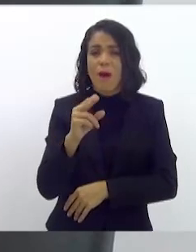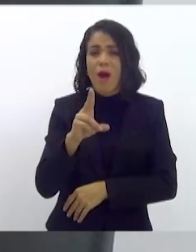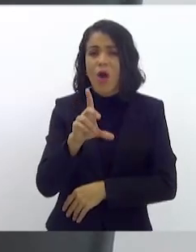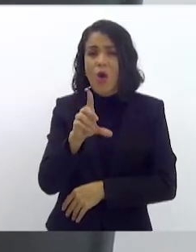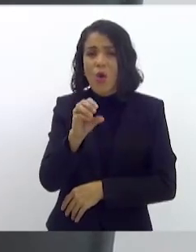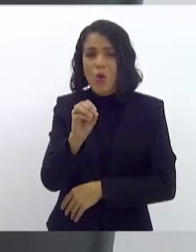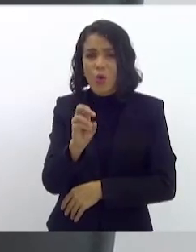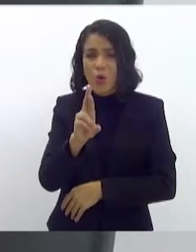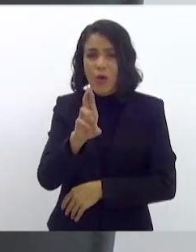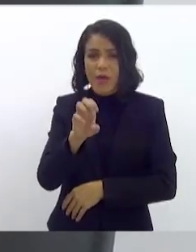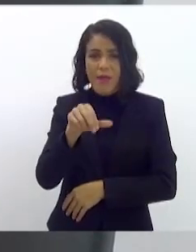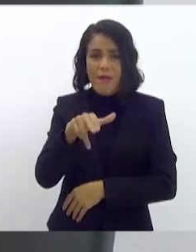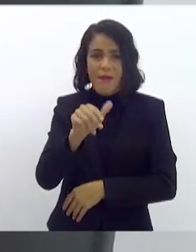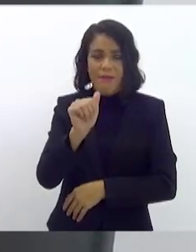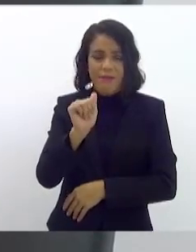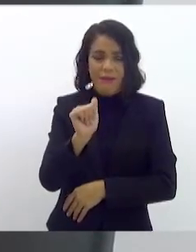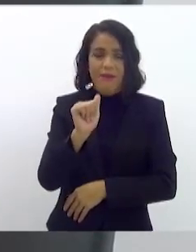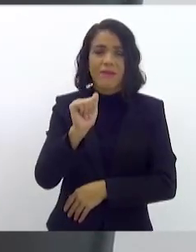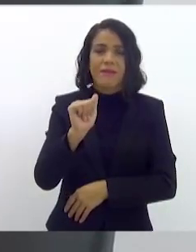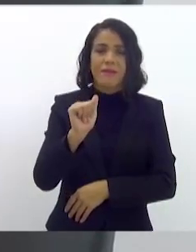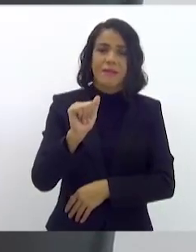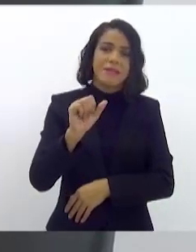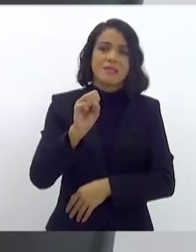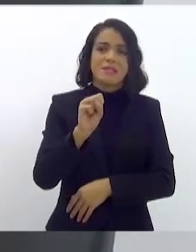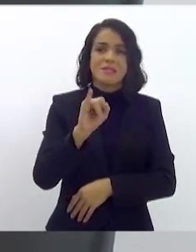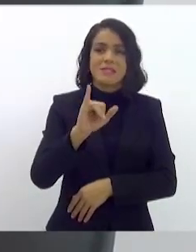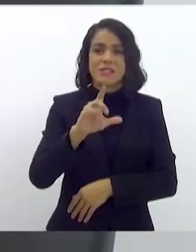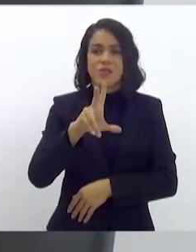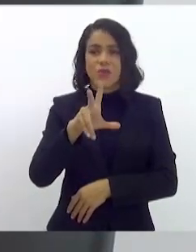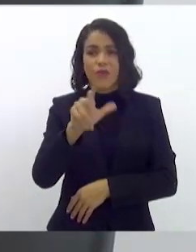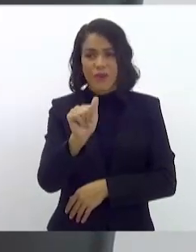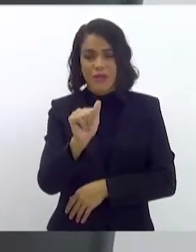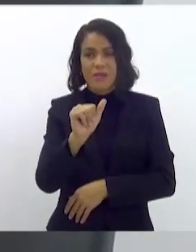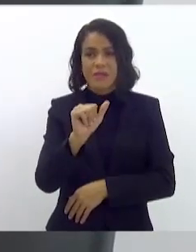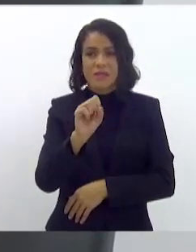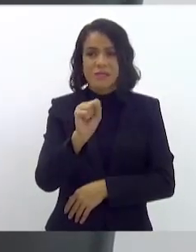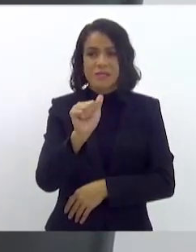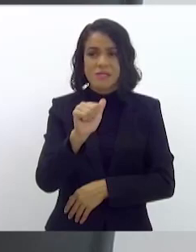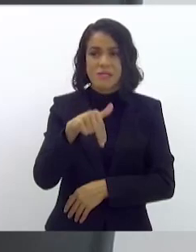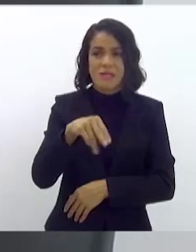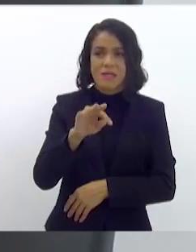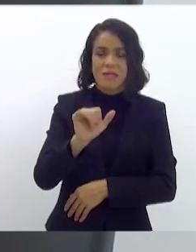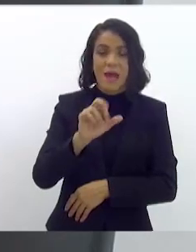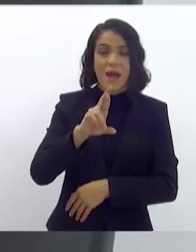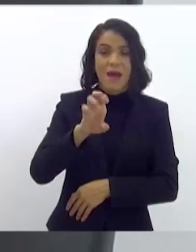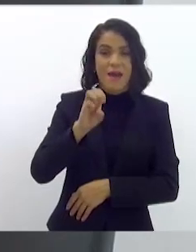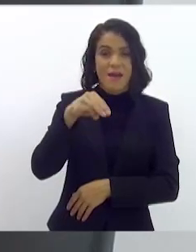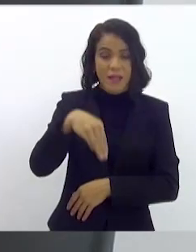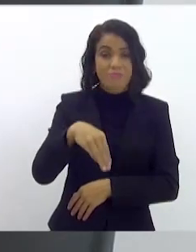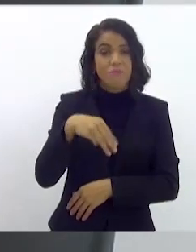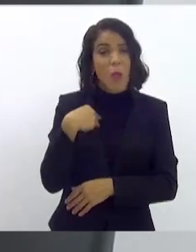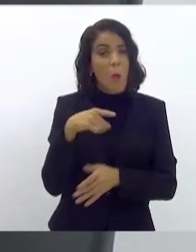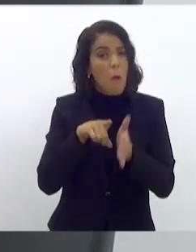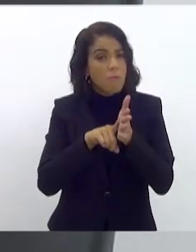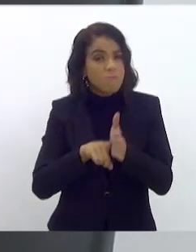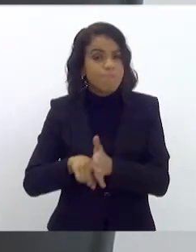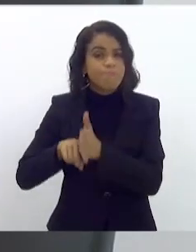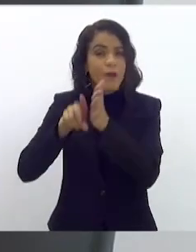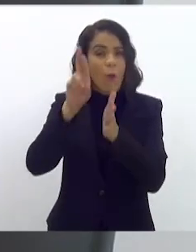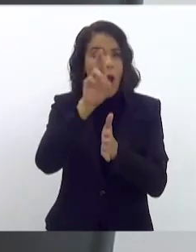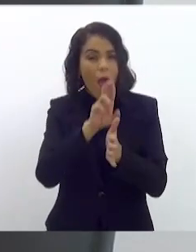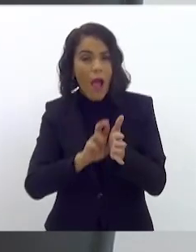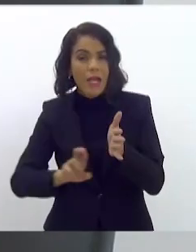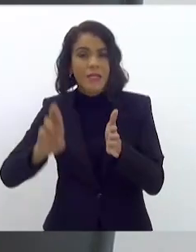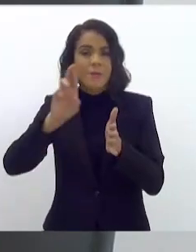da Silva Santarém. E ele faz exatamente uma leitura e uma análise passados 8 anos da